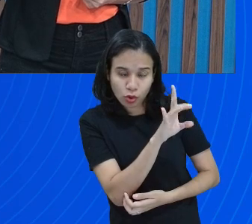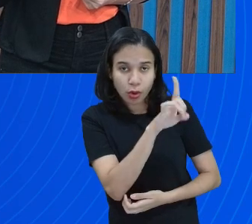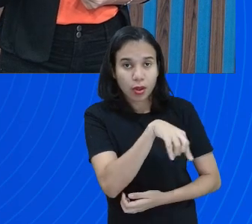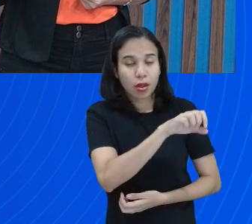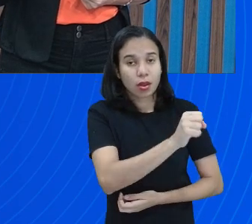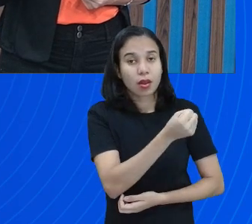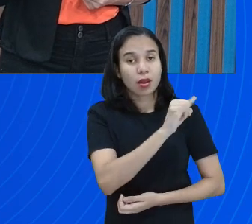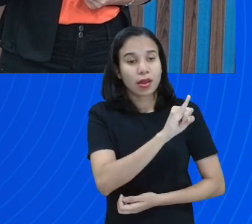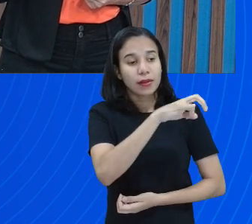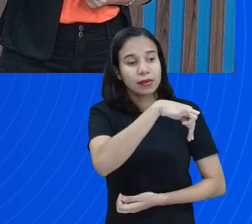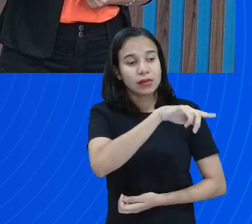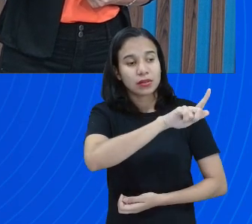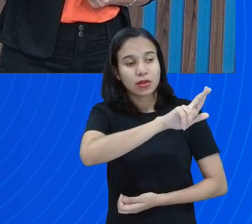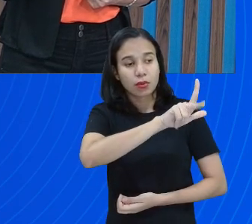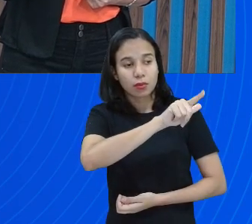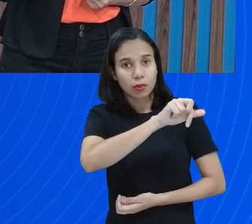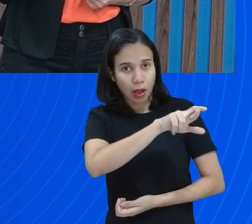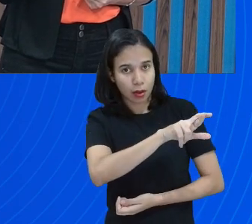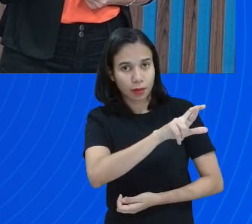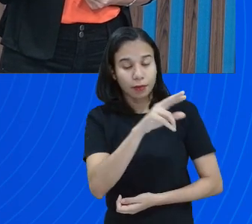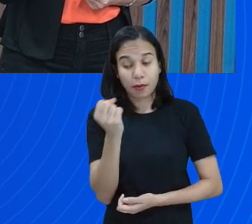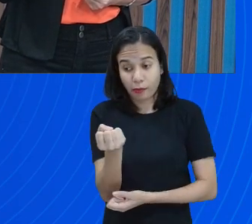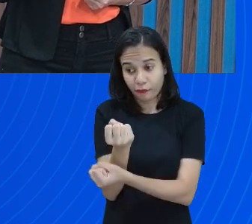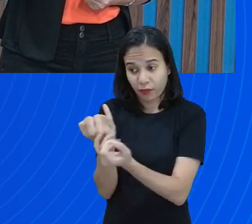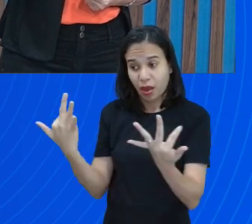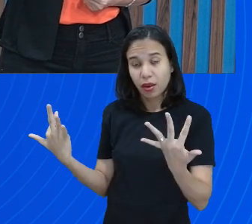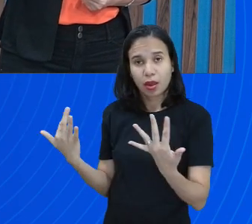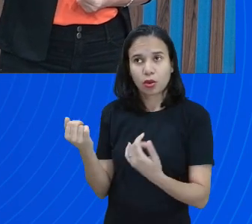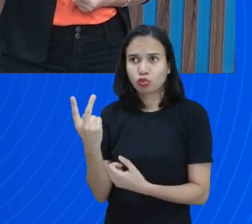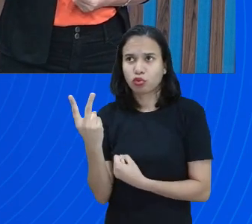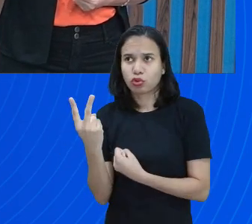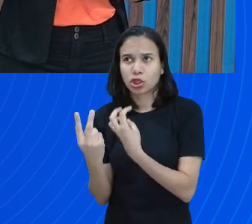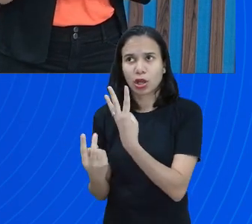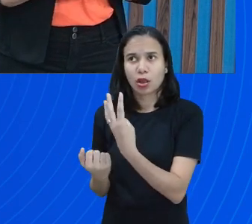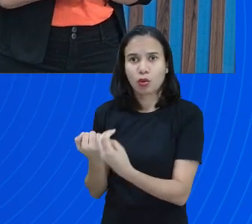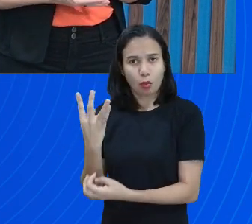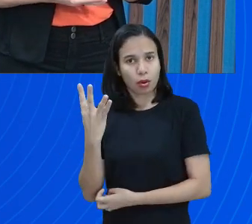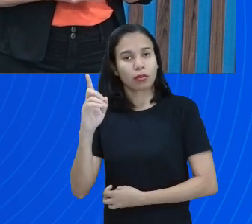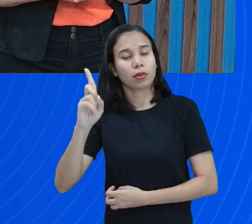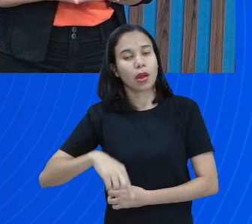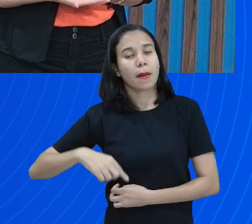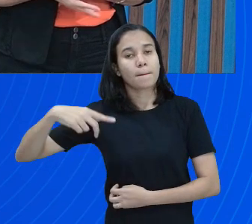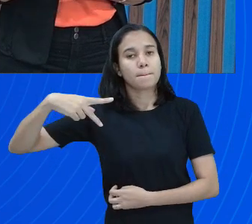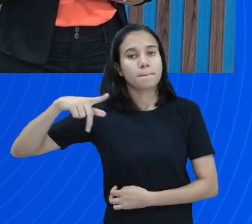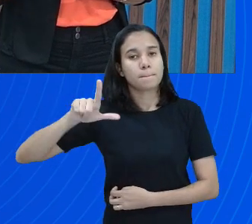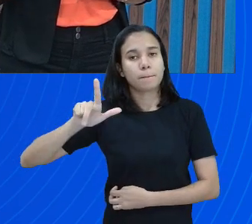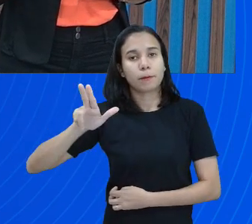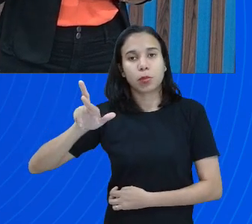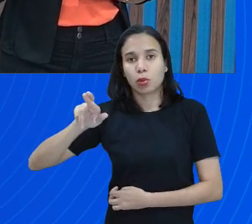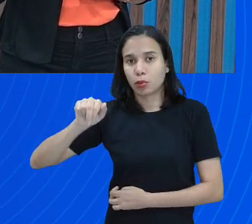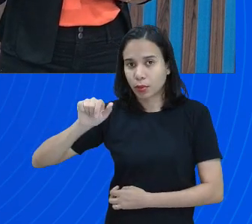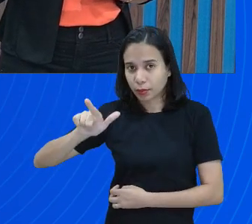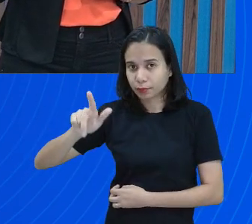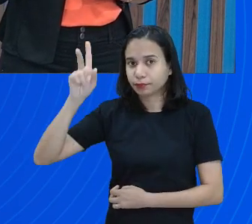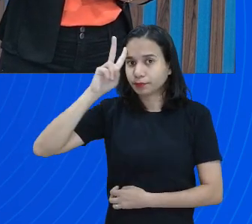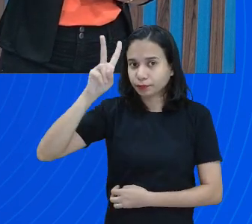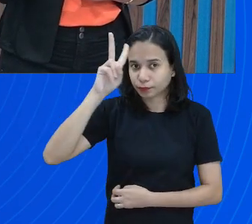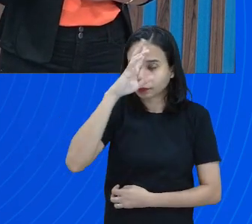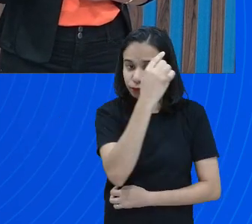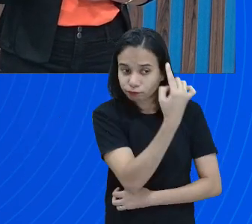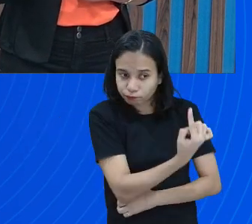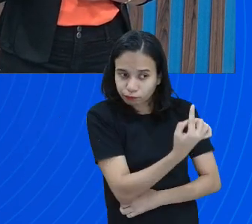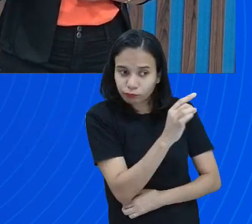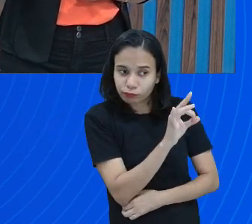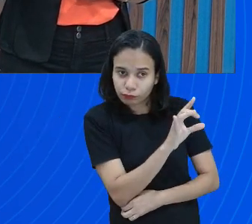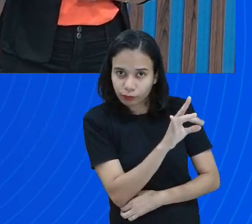verbo no singular. Mais de uma, duas, três, quatro é no plural. Lembra disso? Singular indica uma